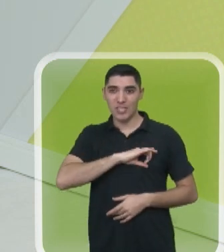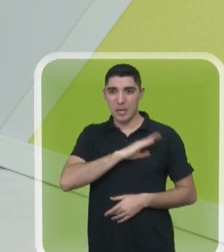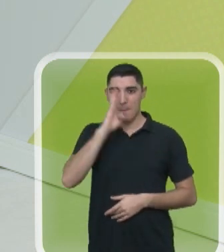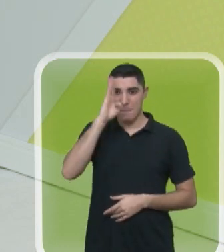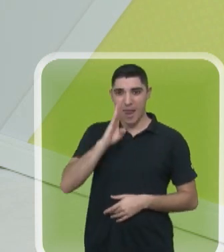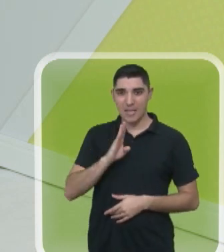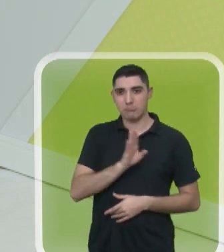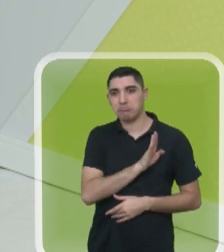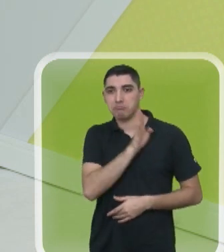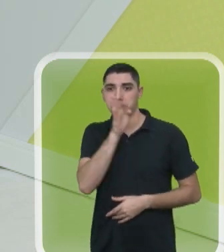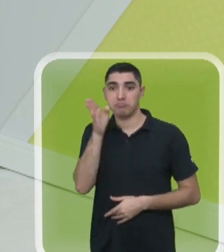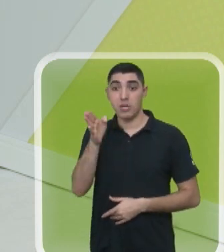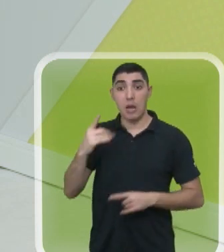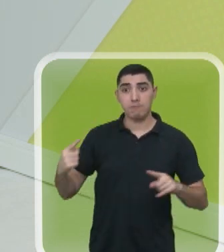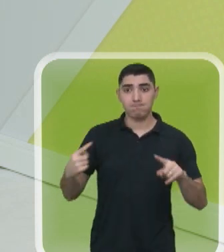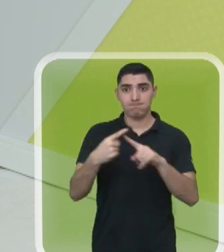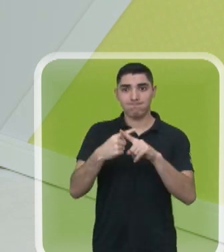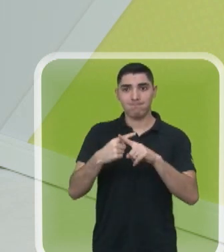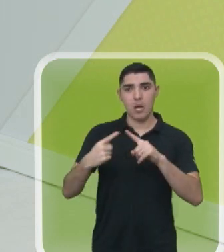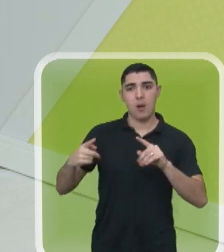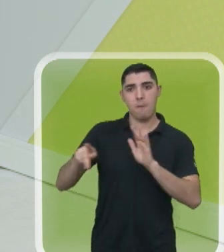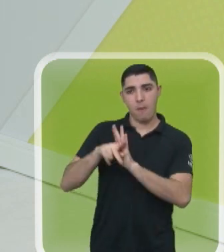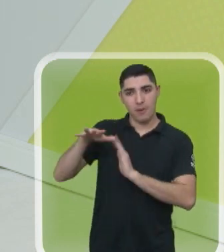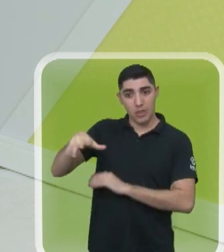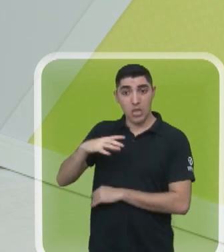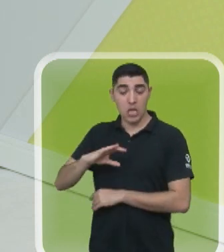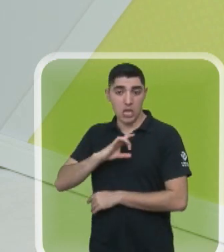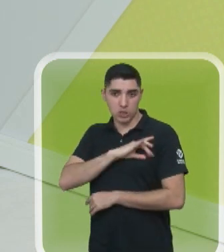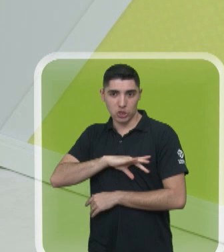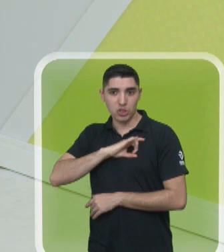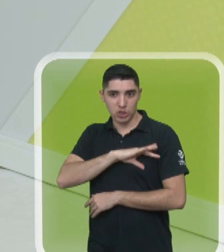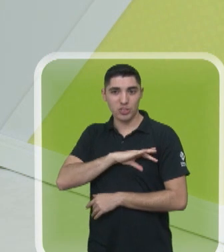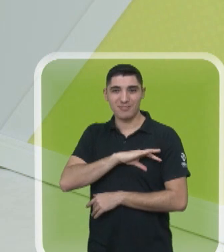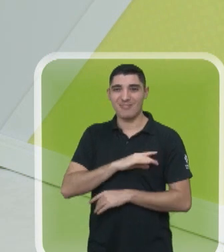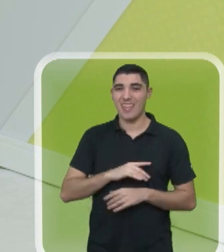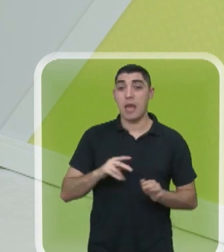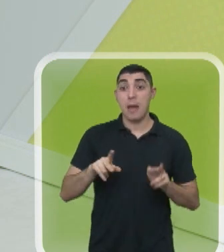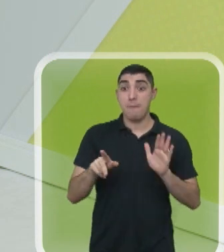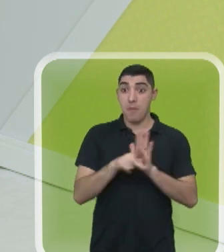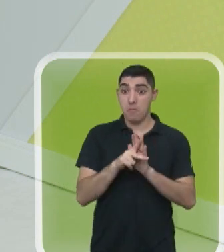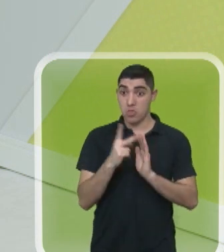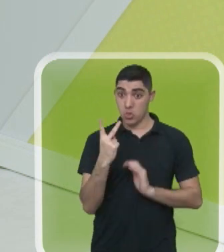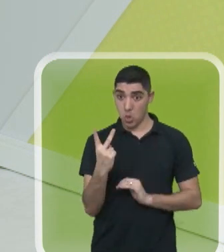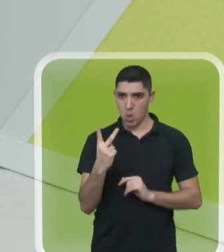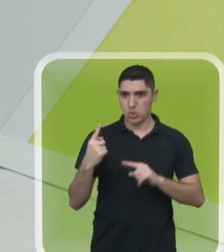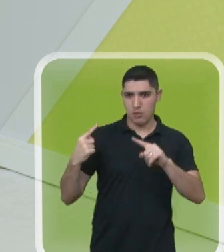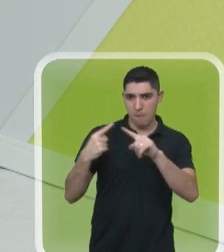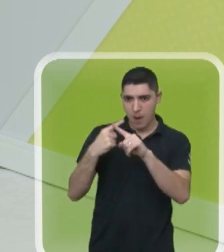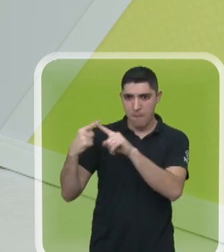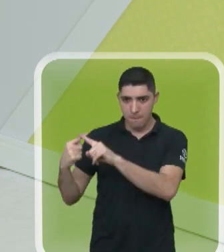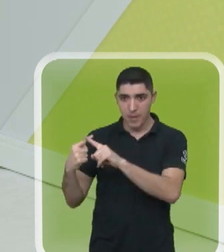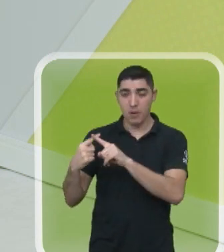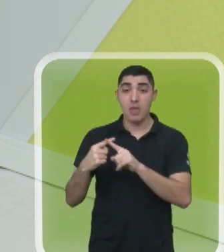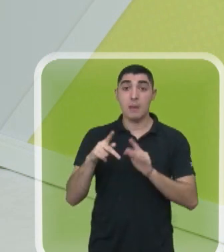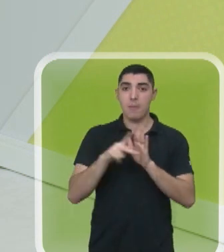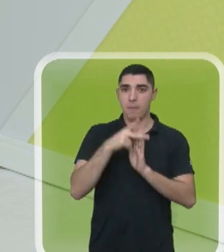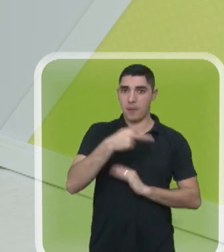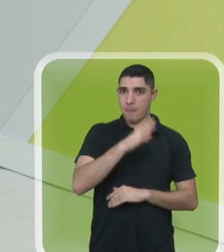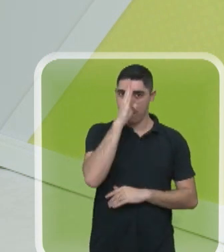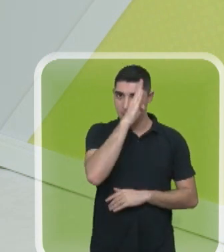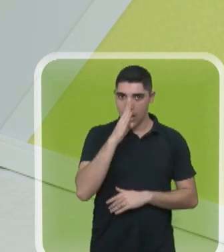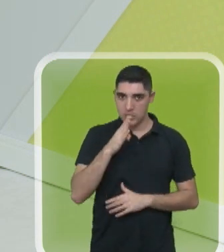seleção chilena no primeiro de 2 amistosos contra a seleção local. Essas 2 partidas marcam o retorno do selecionado brasileiro